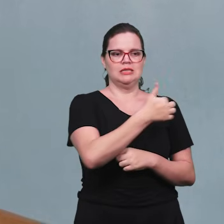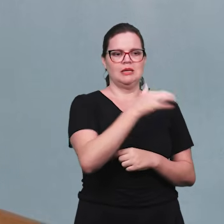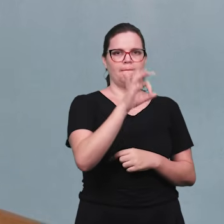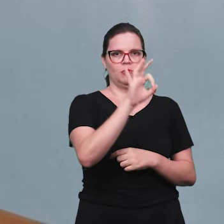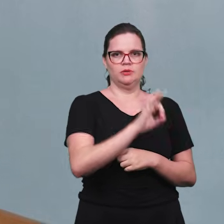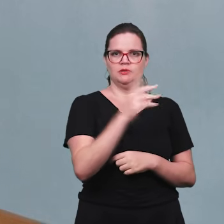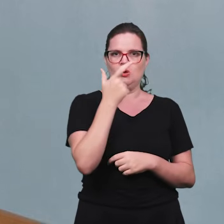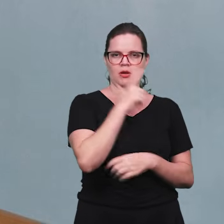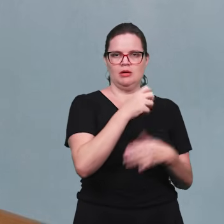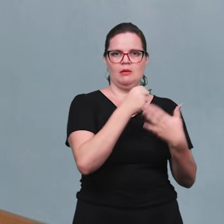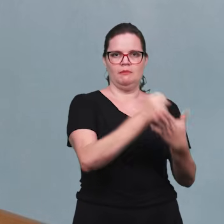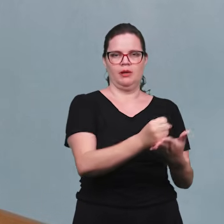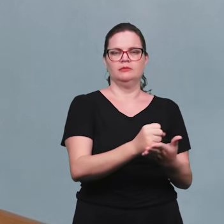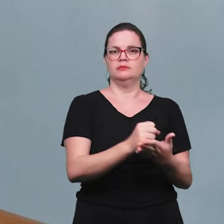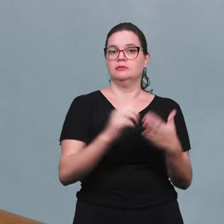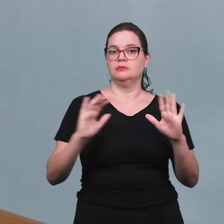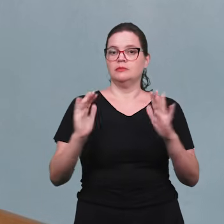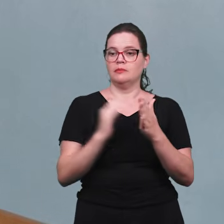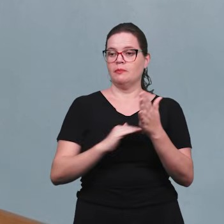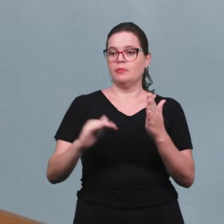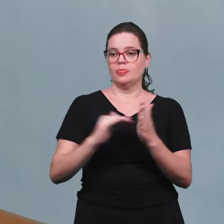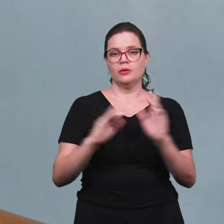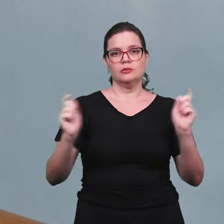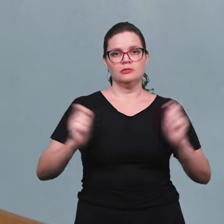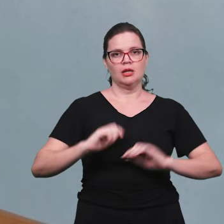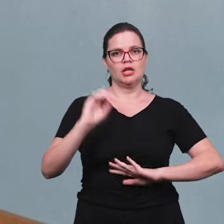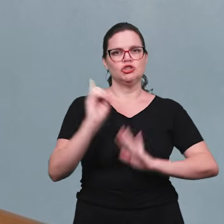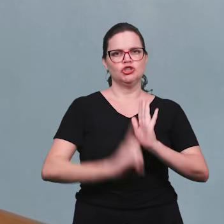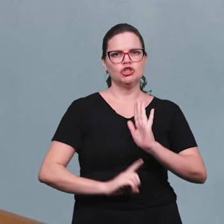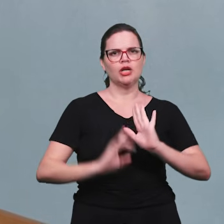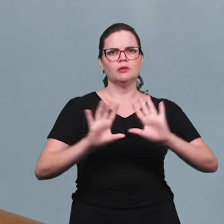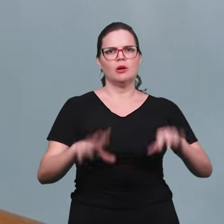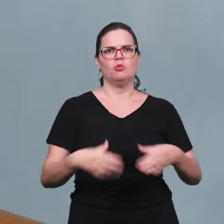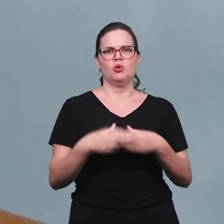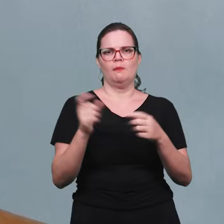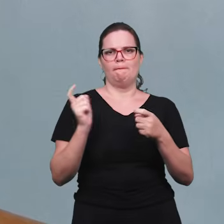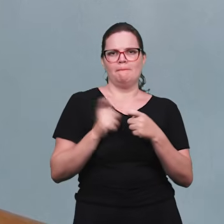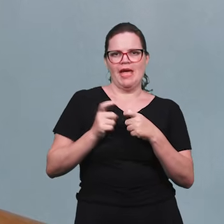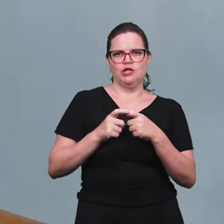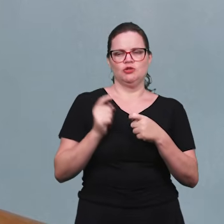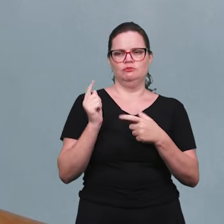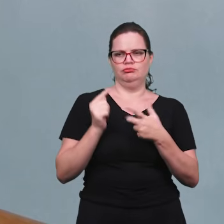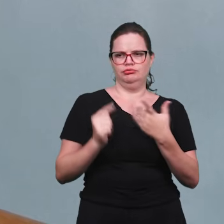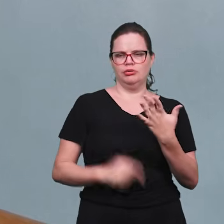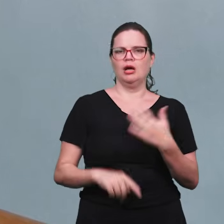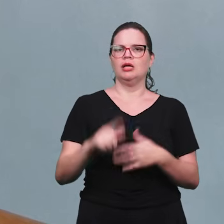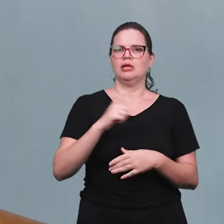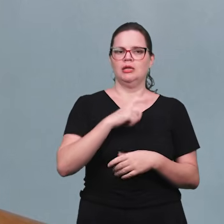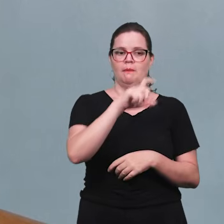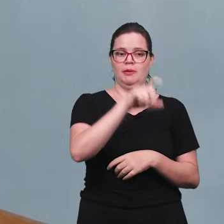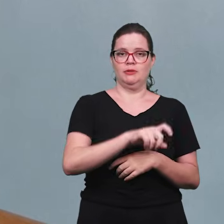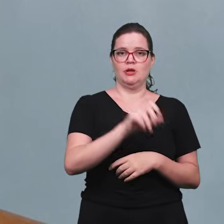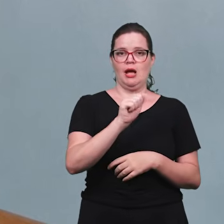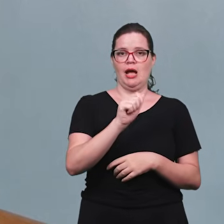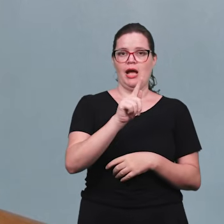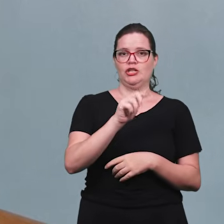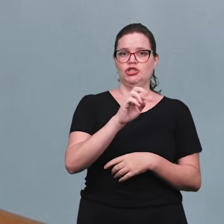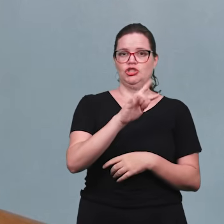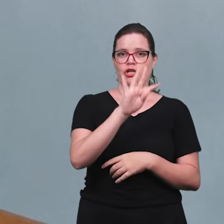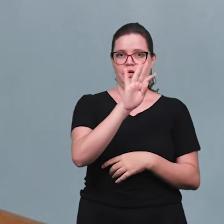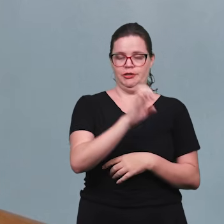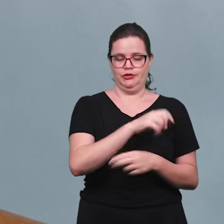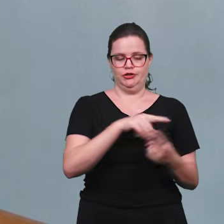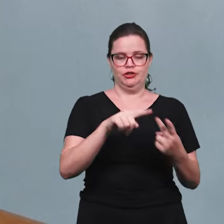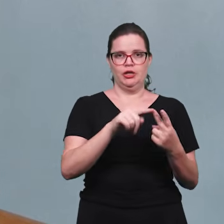100%. Então, todos têm direito a uma equipe multidisciplinar, onde tem um agente de saúde, onde